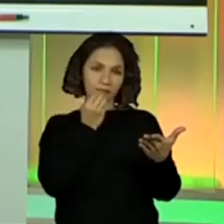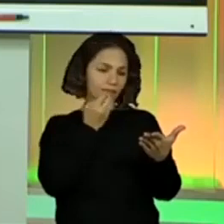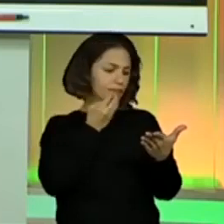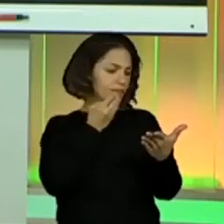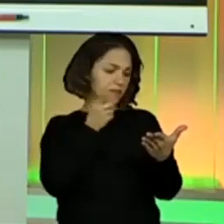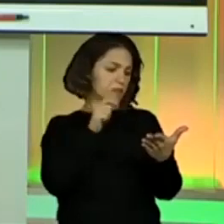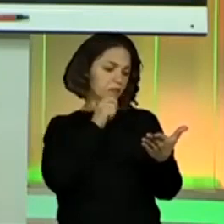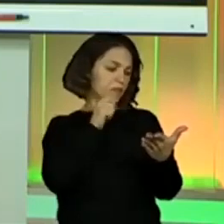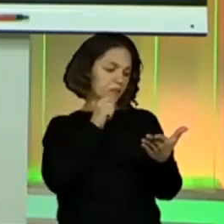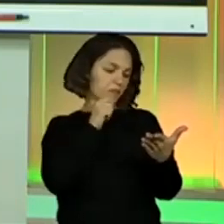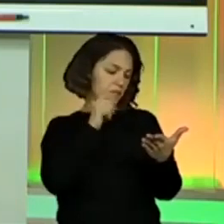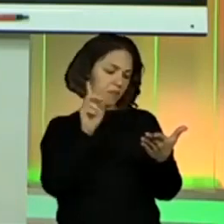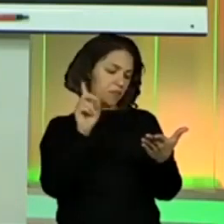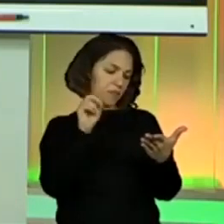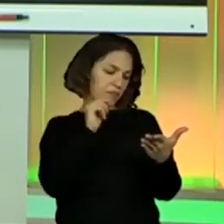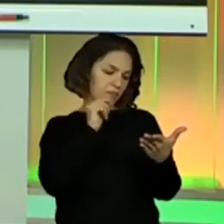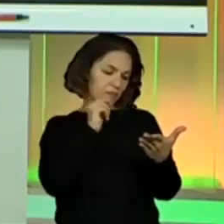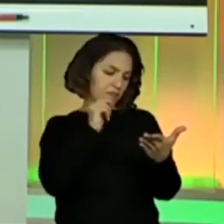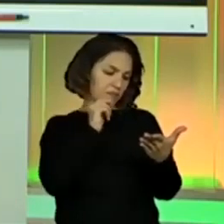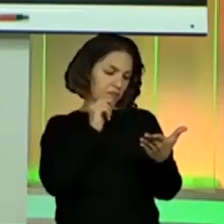Ainda não tem ninguém falando.